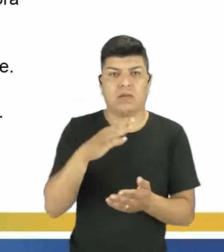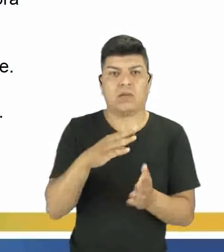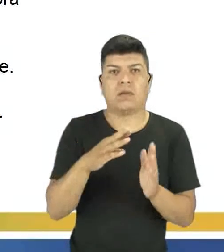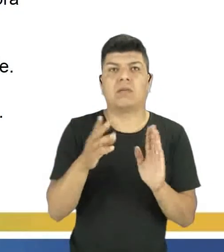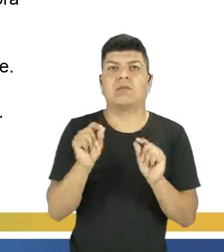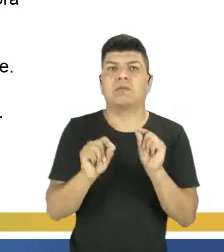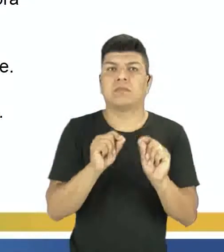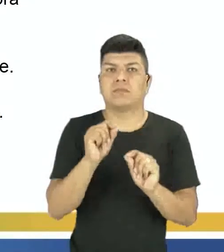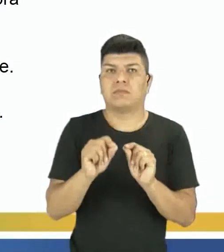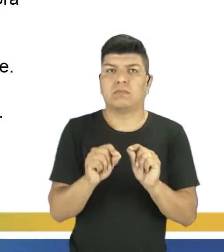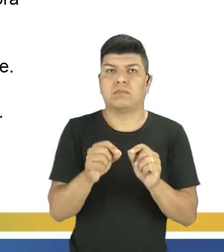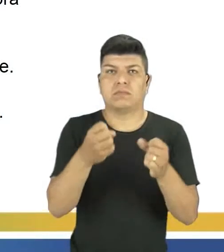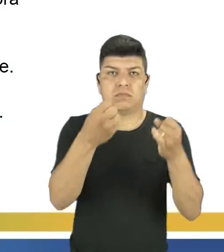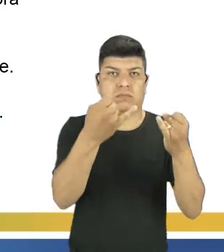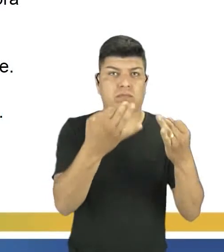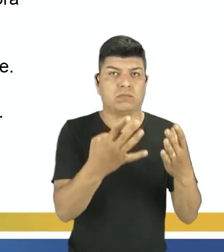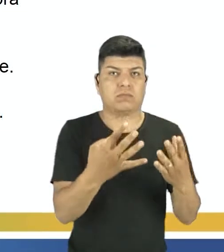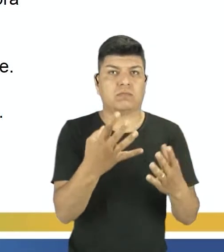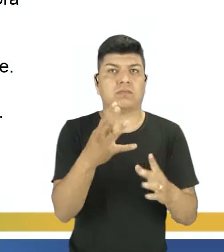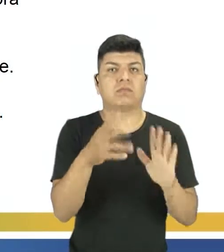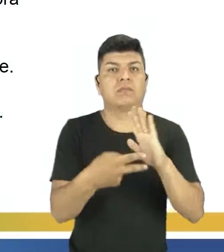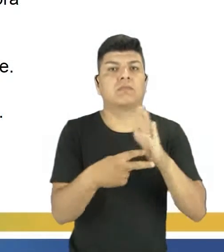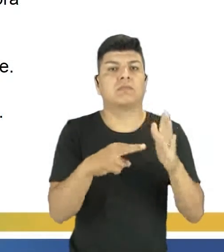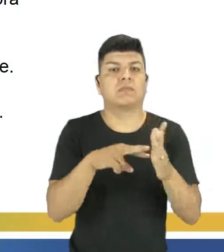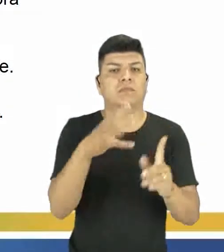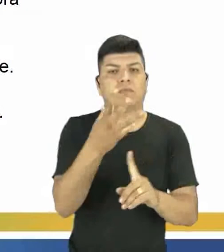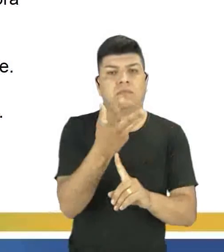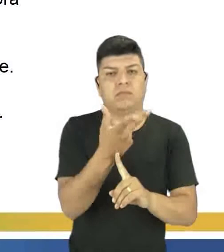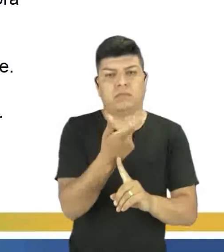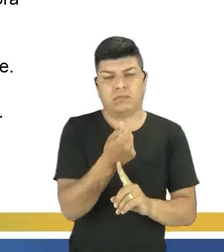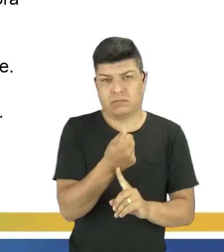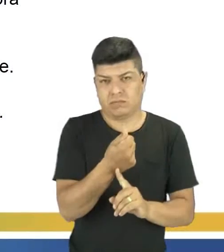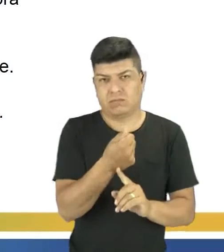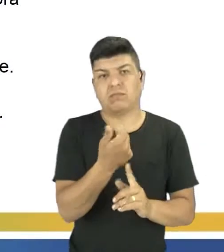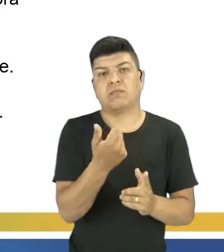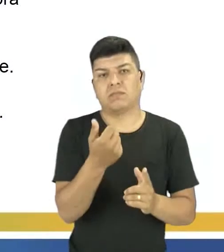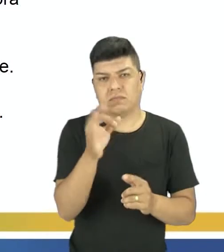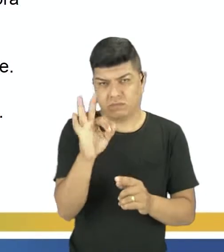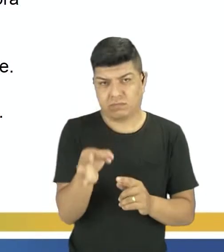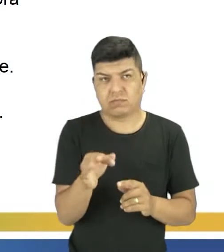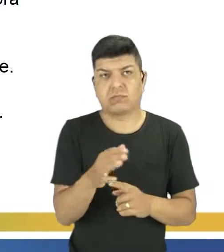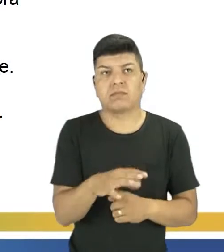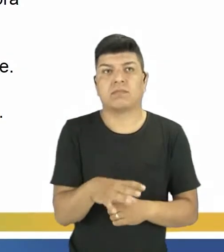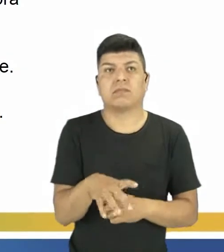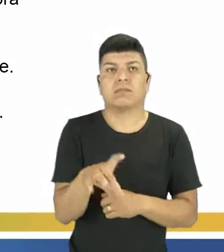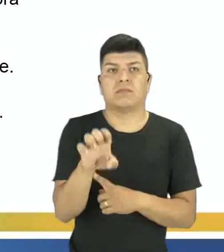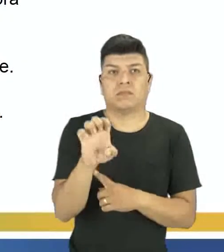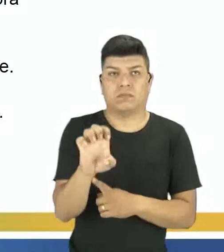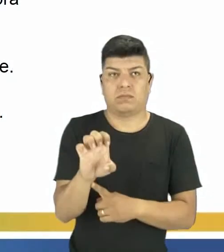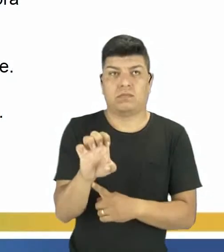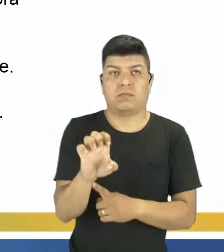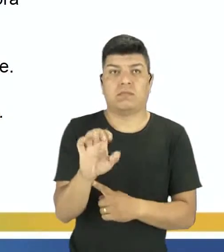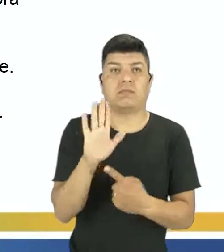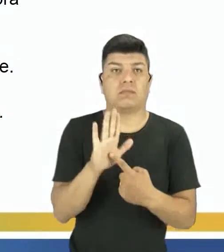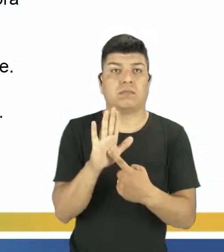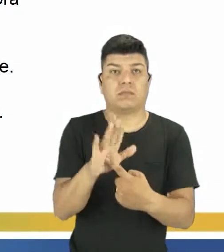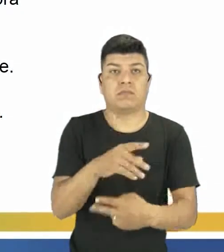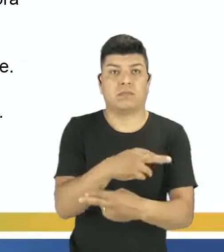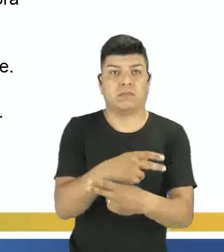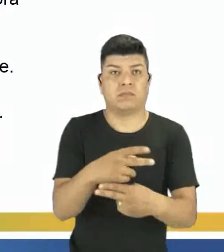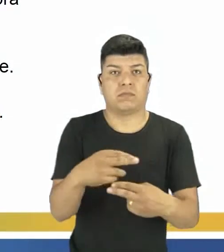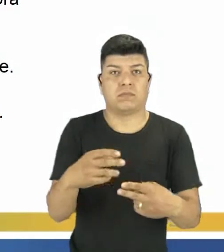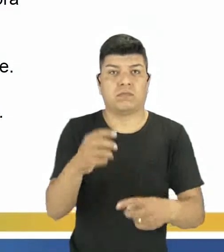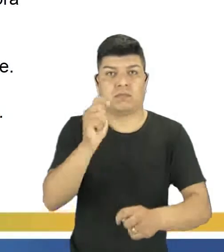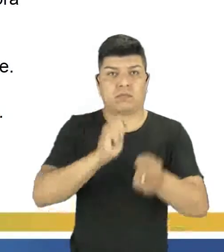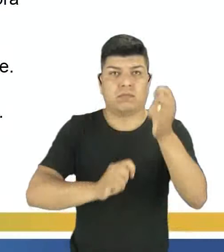que determinam o que é uma obra de arte? Será que é essa a questão certa? Letra E, atribuir aos